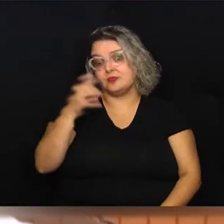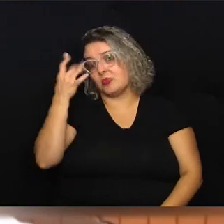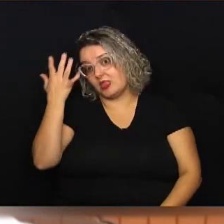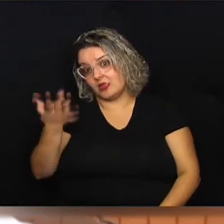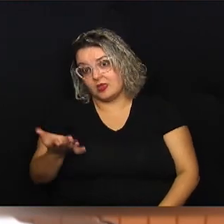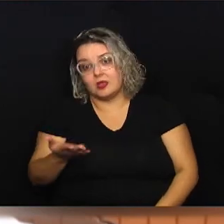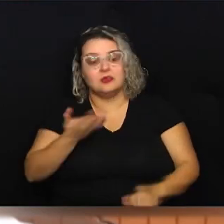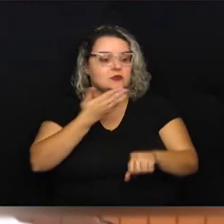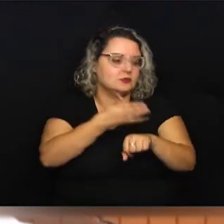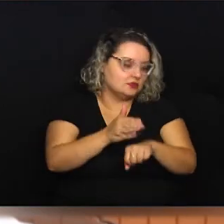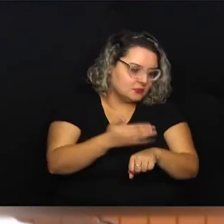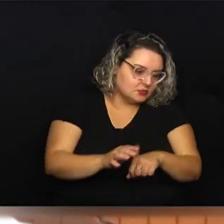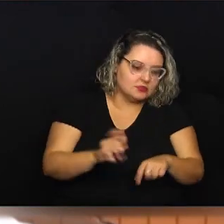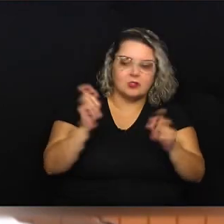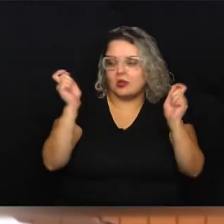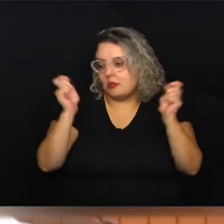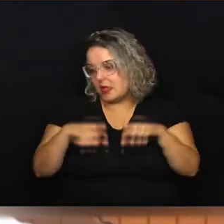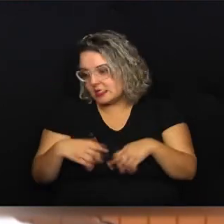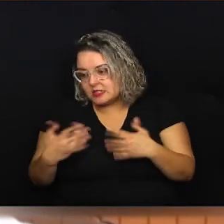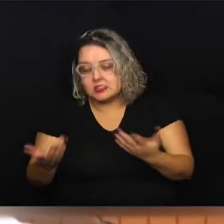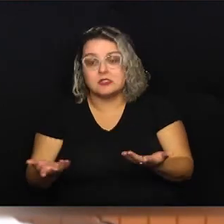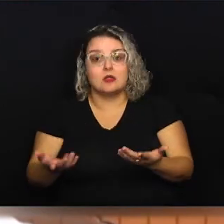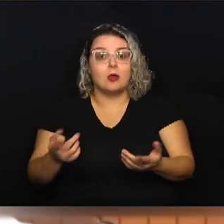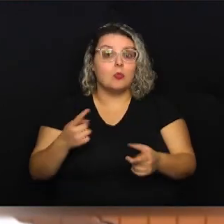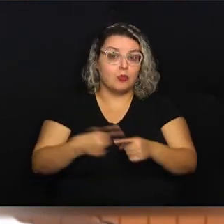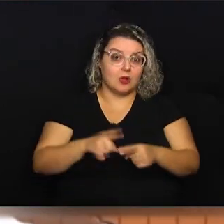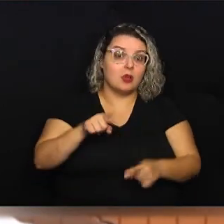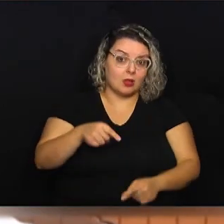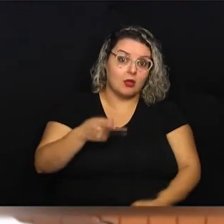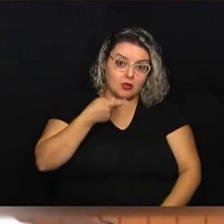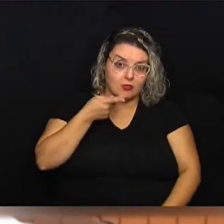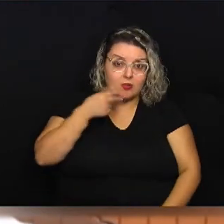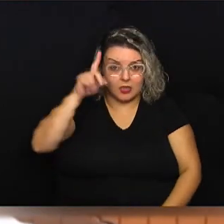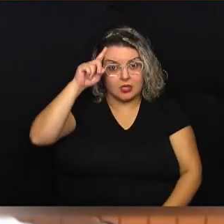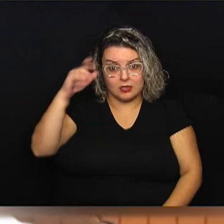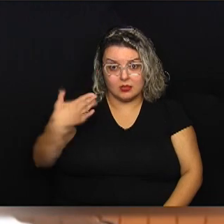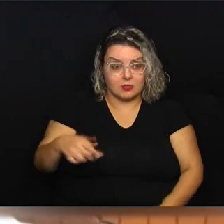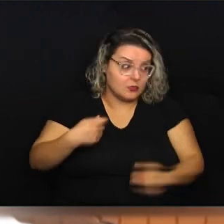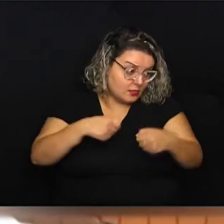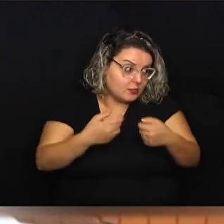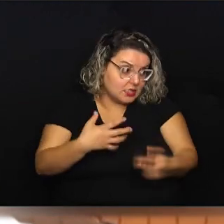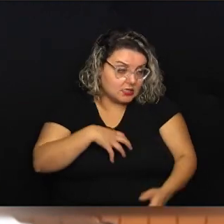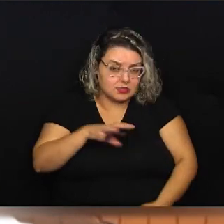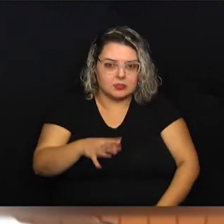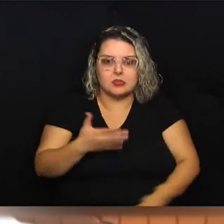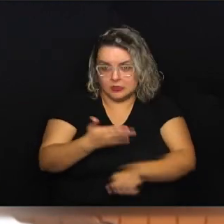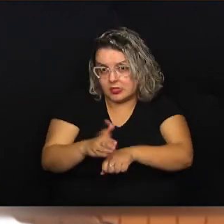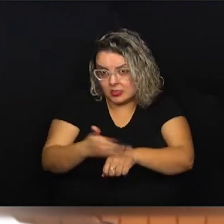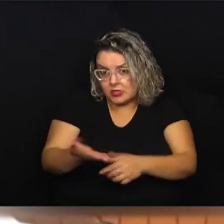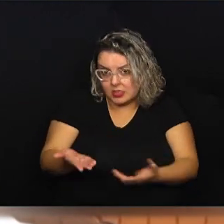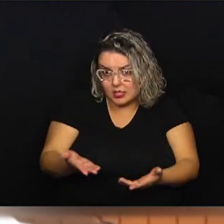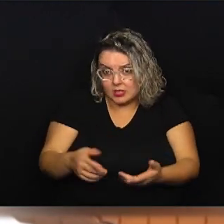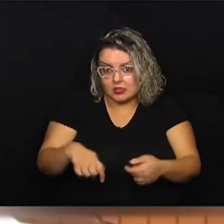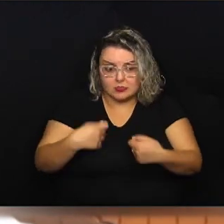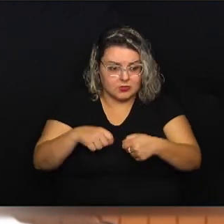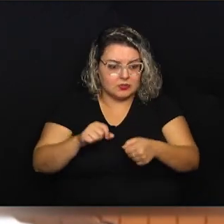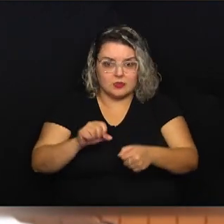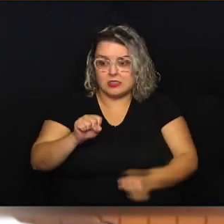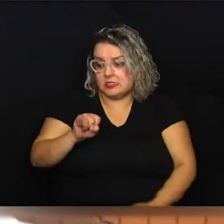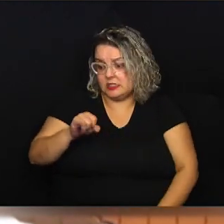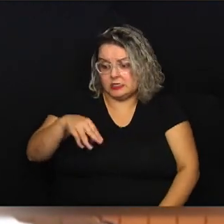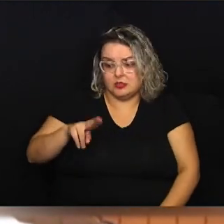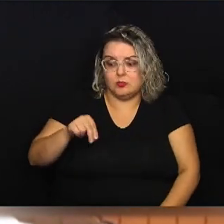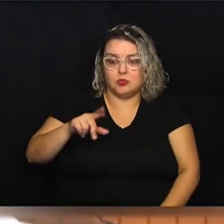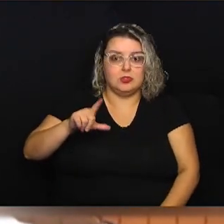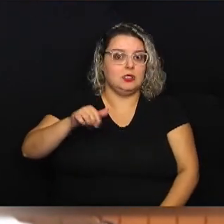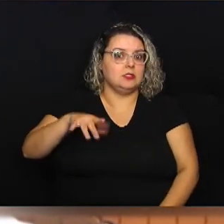fala de treinamento, capacitação, né? Porque é isso que a gente fala no dia a dia, e tem que ser assim, tem que ser treinado, tem que ser feito simulação. Então vai ter o